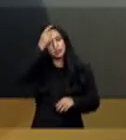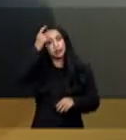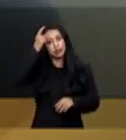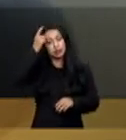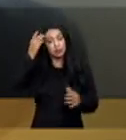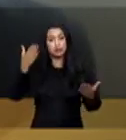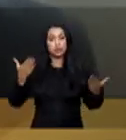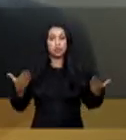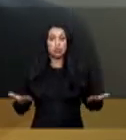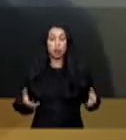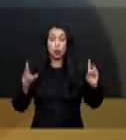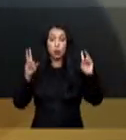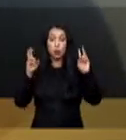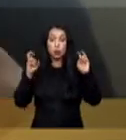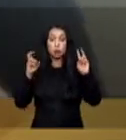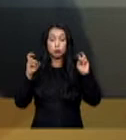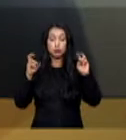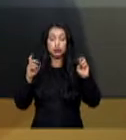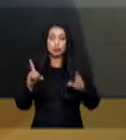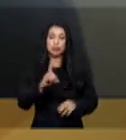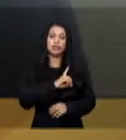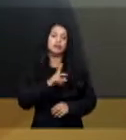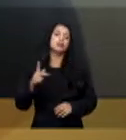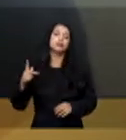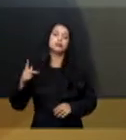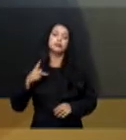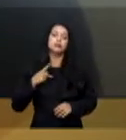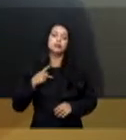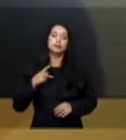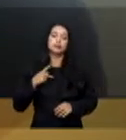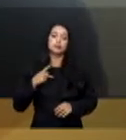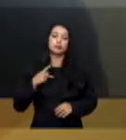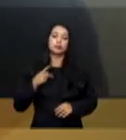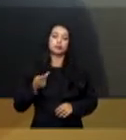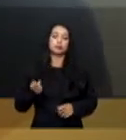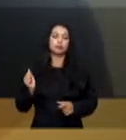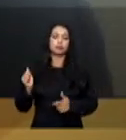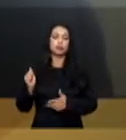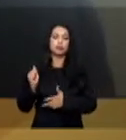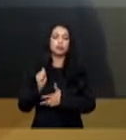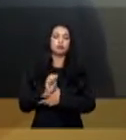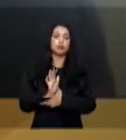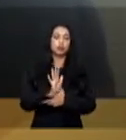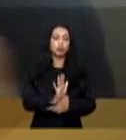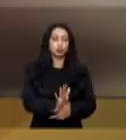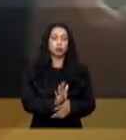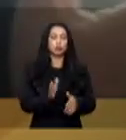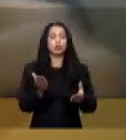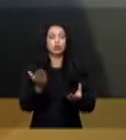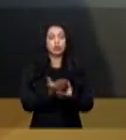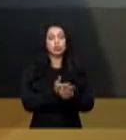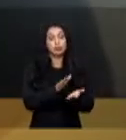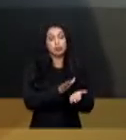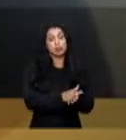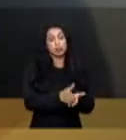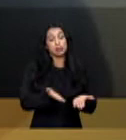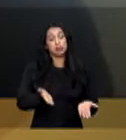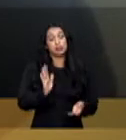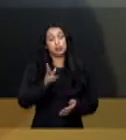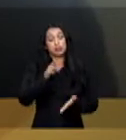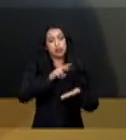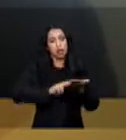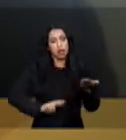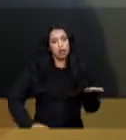então, quanto ao tema, de fato, a Defensoria Pública da União está como amicus curiae neste processo, que, como bem relatado, versa